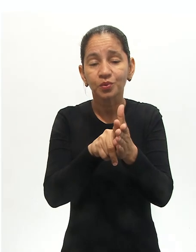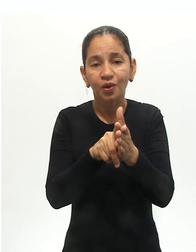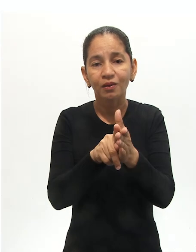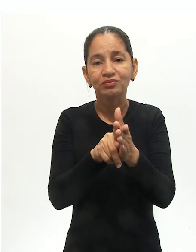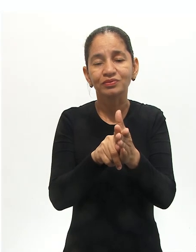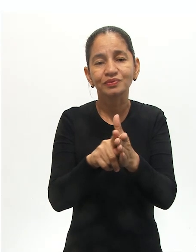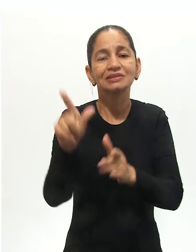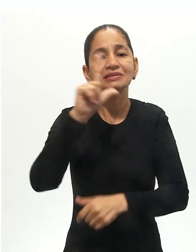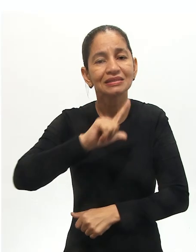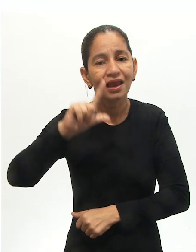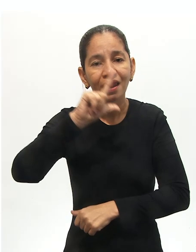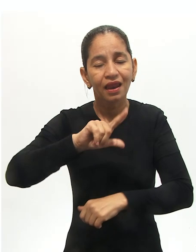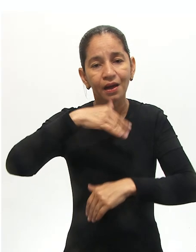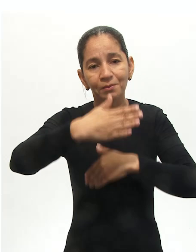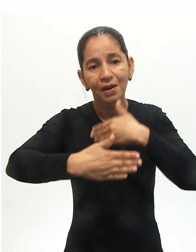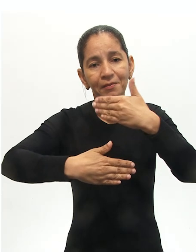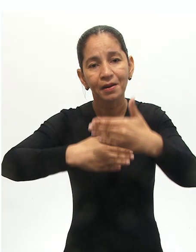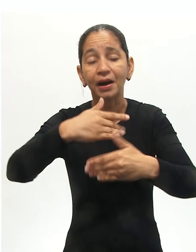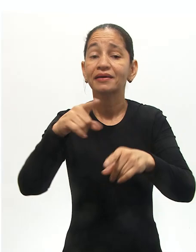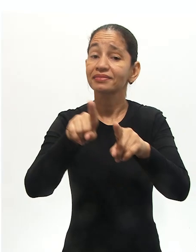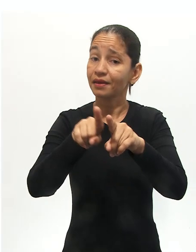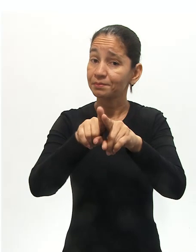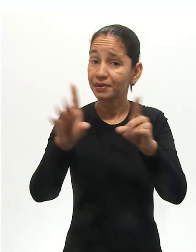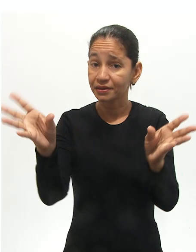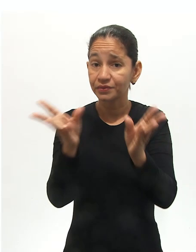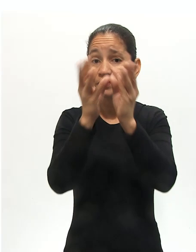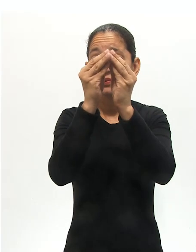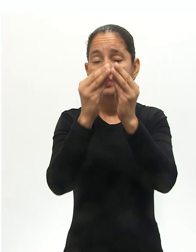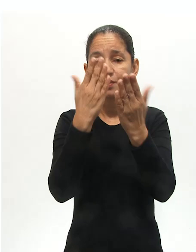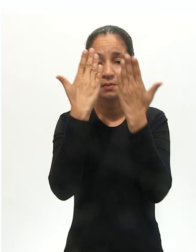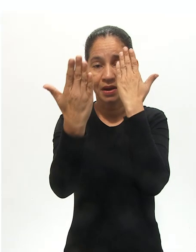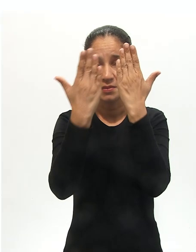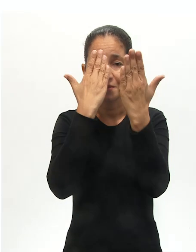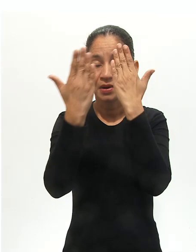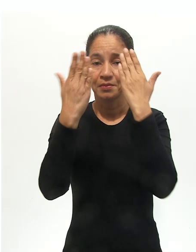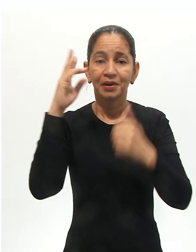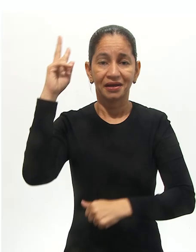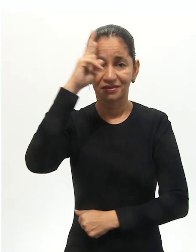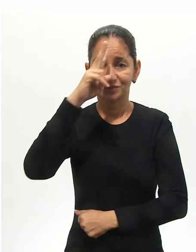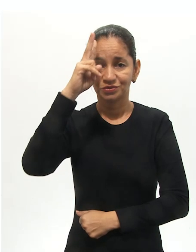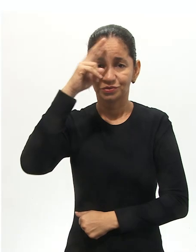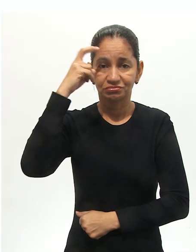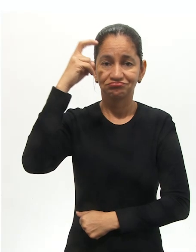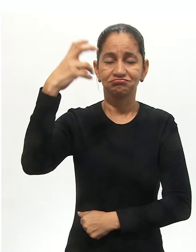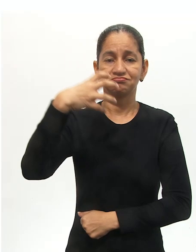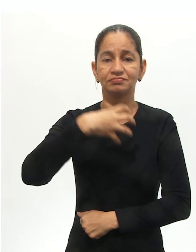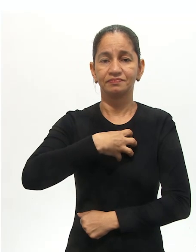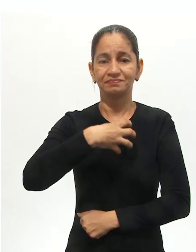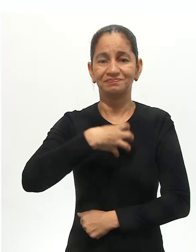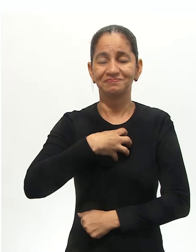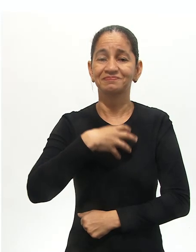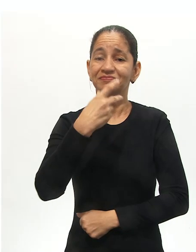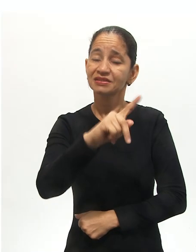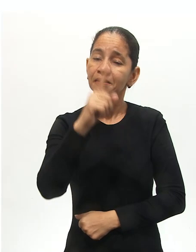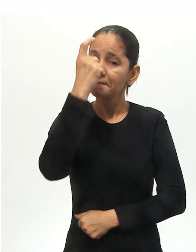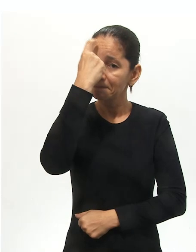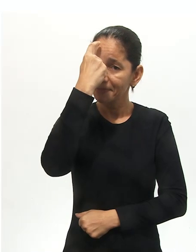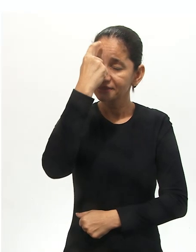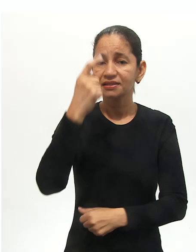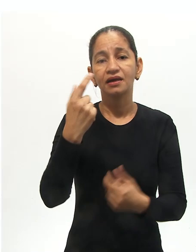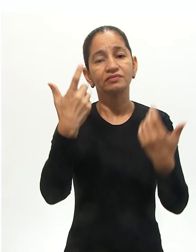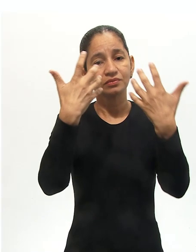materialismo histórico dialético e psicologia histórico-cultural, a partir da